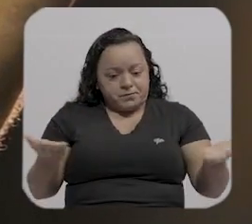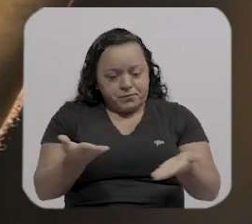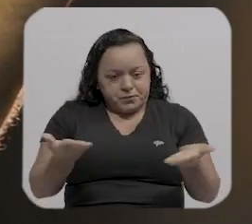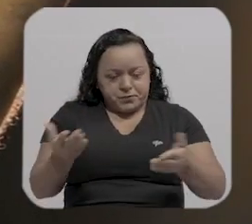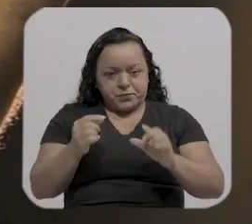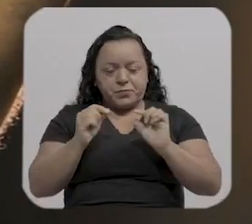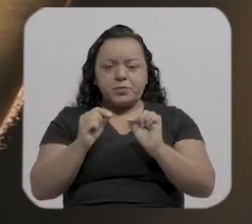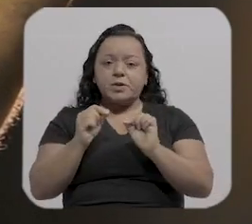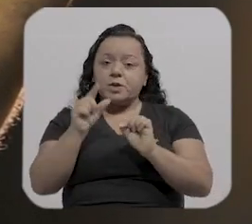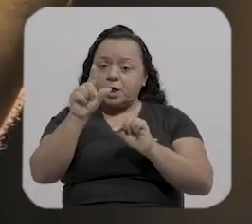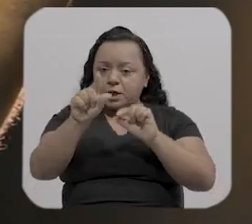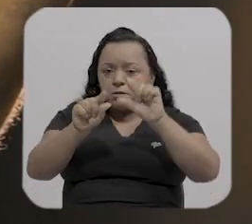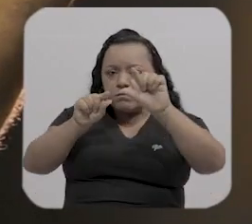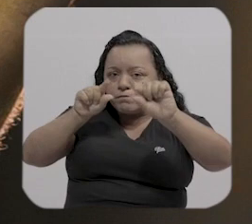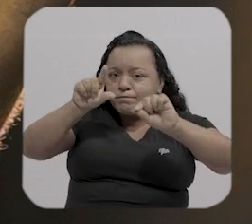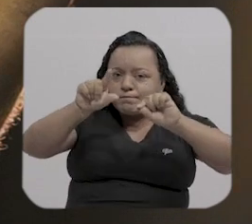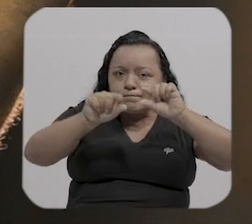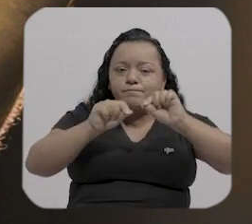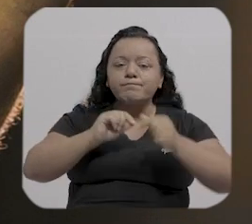muito criterioso.